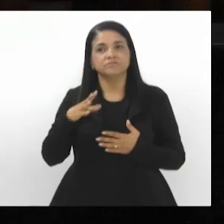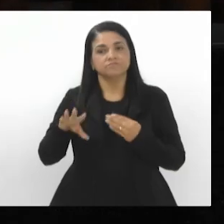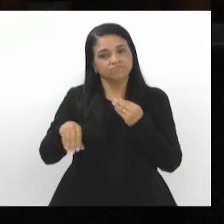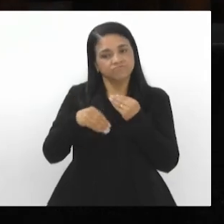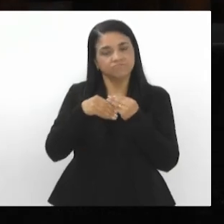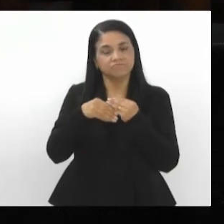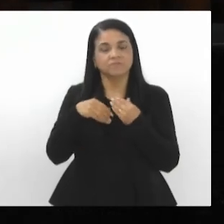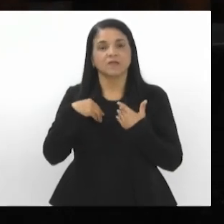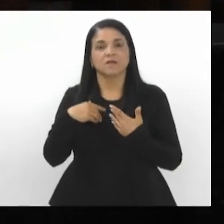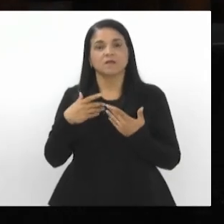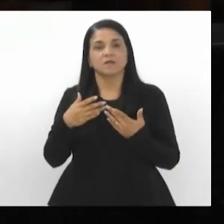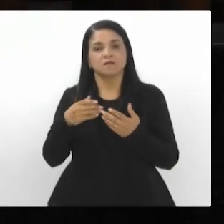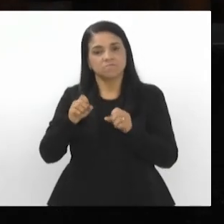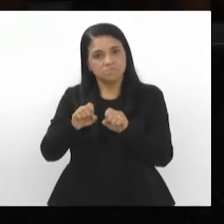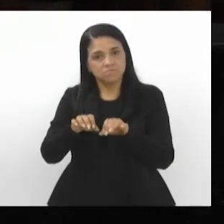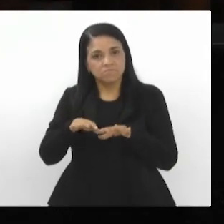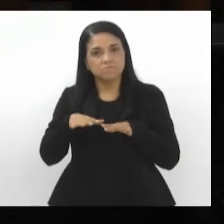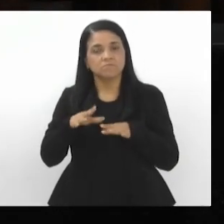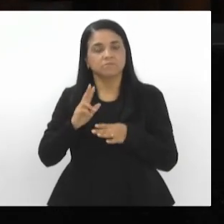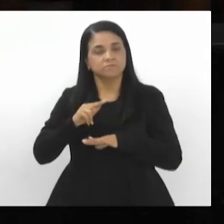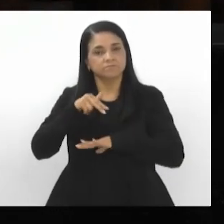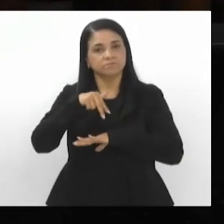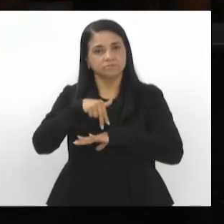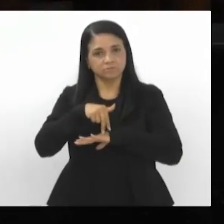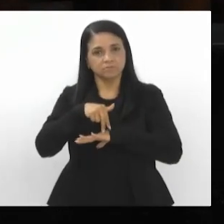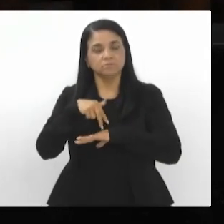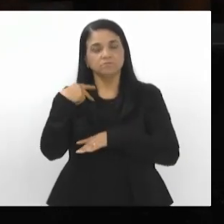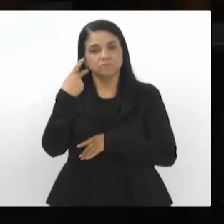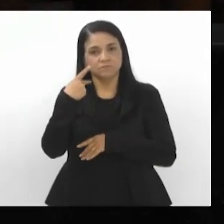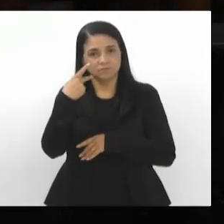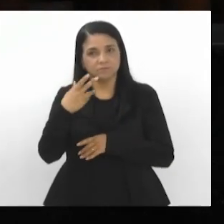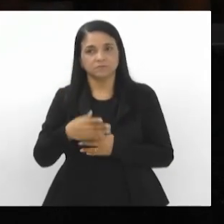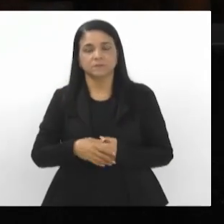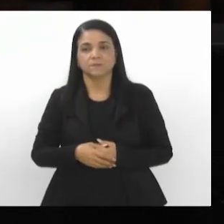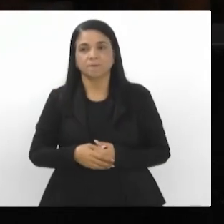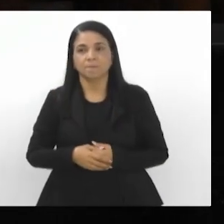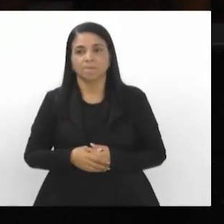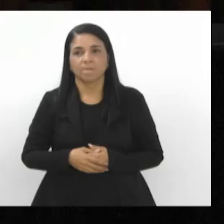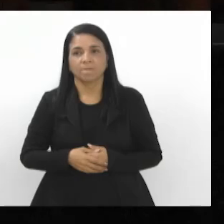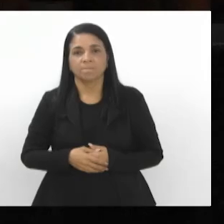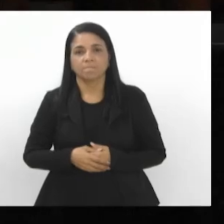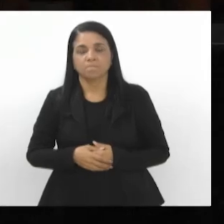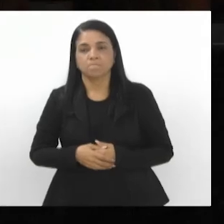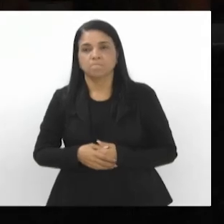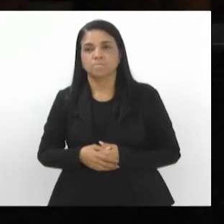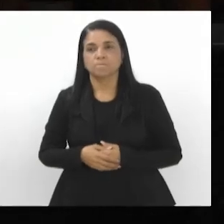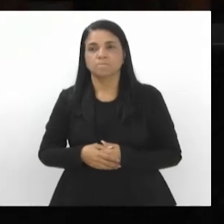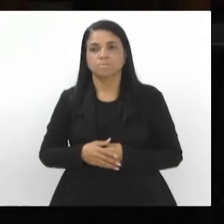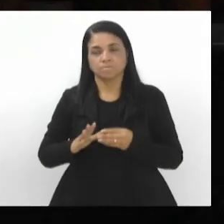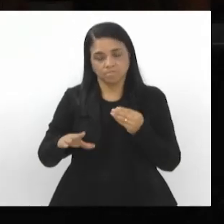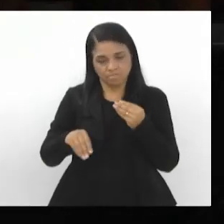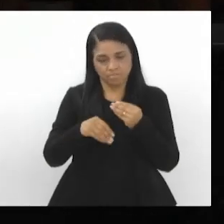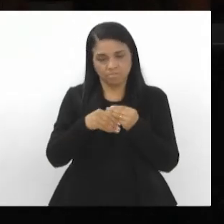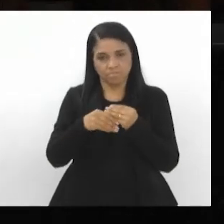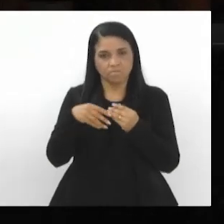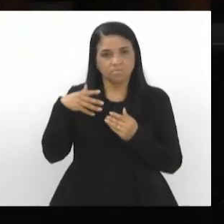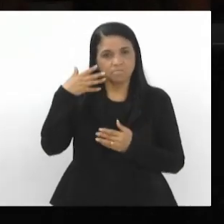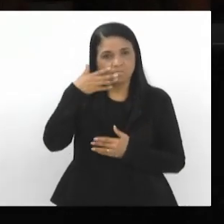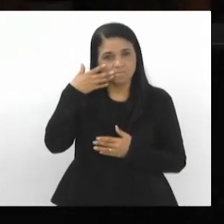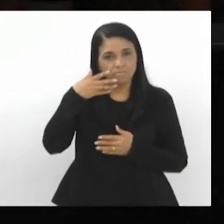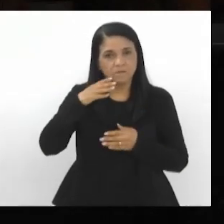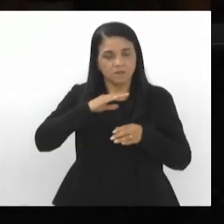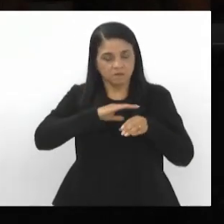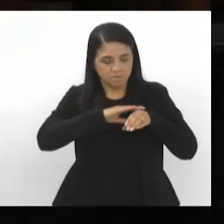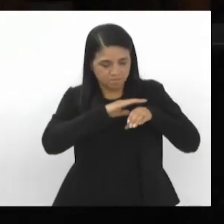né, o parlamento aqui do nosso Estado. Eu queria só acrescentar na minha fala em relação à máfia do